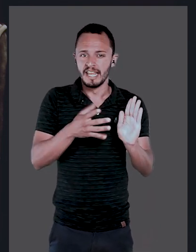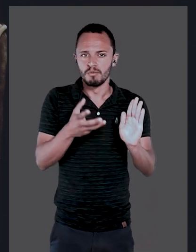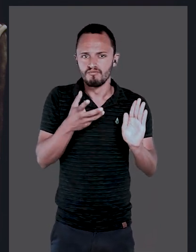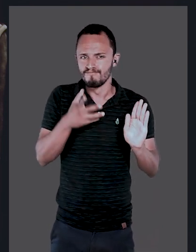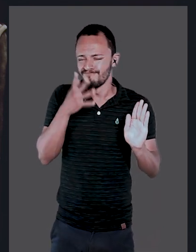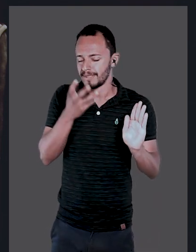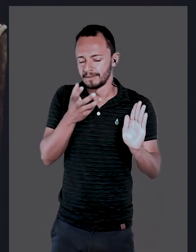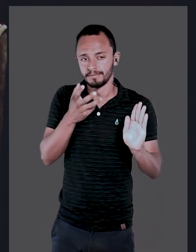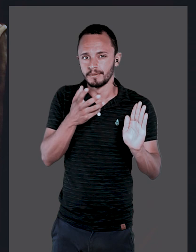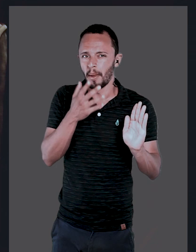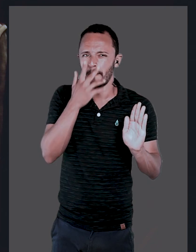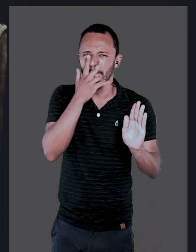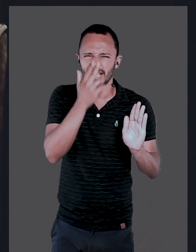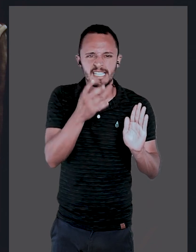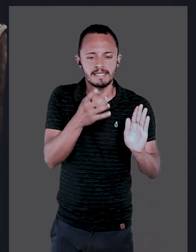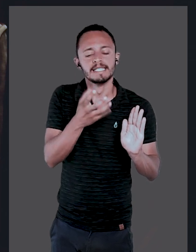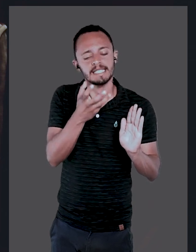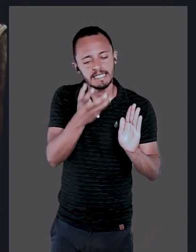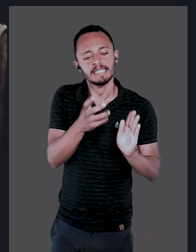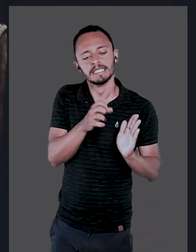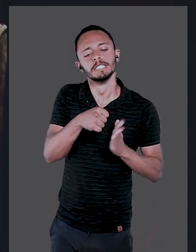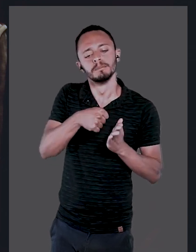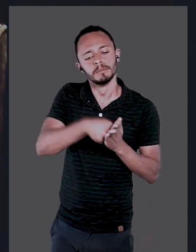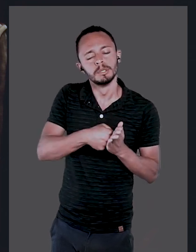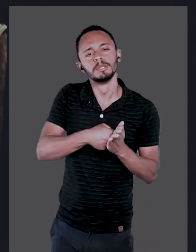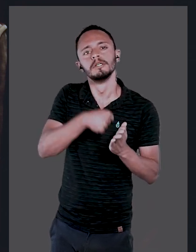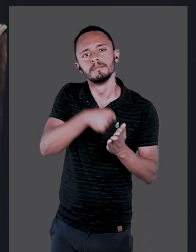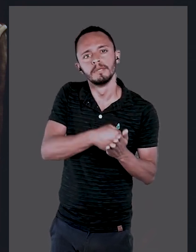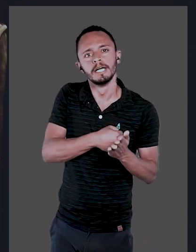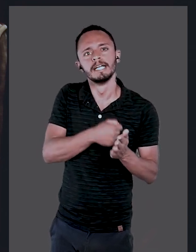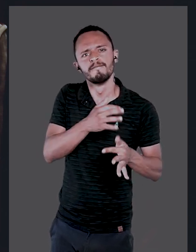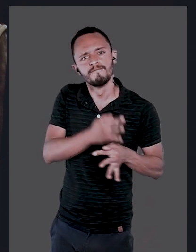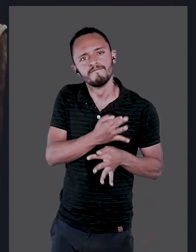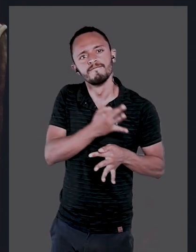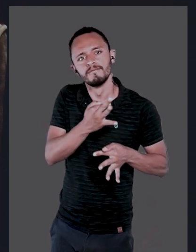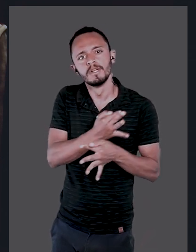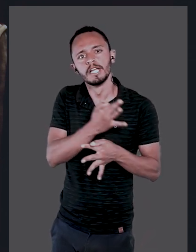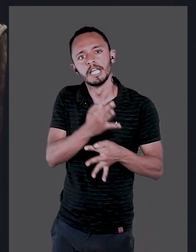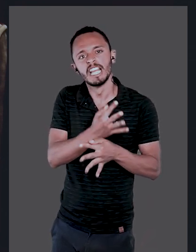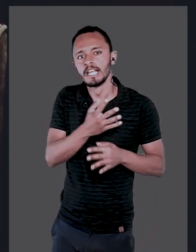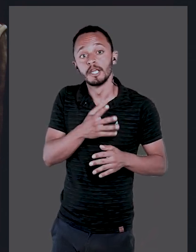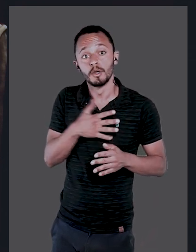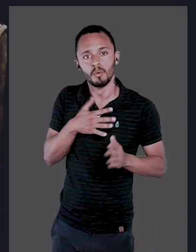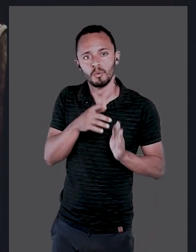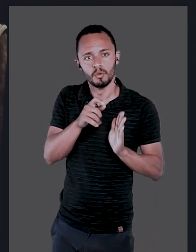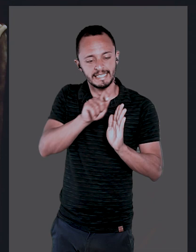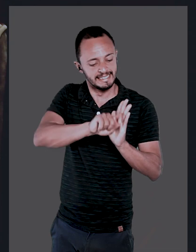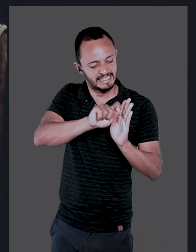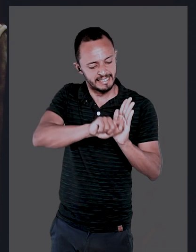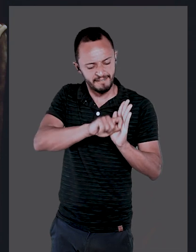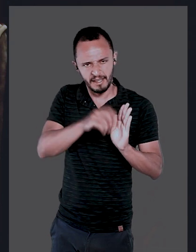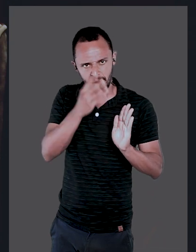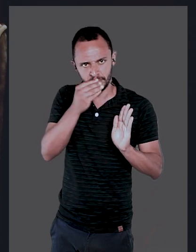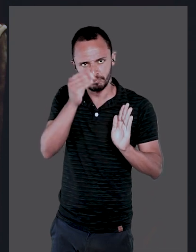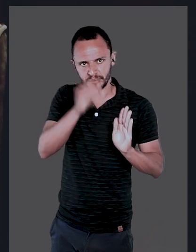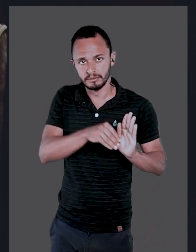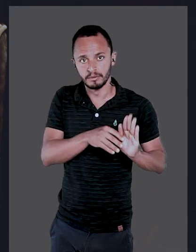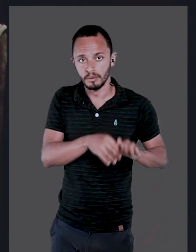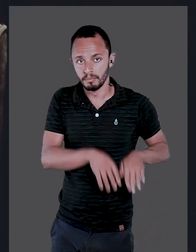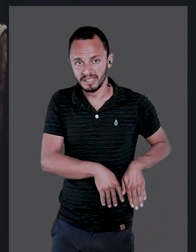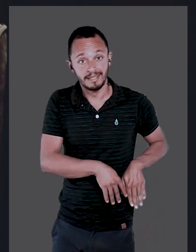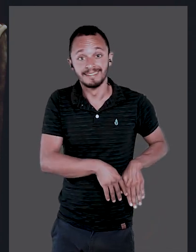escritor foi essa obstinada insistência. Eu nunca deixei de